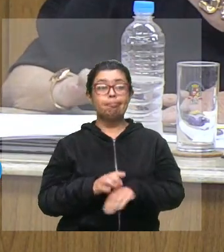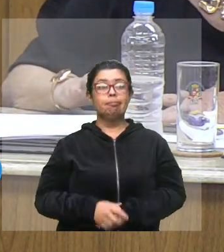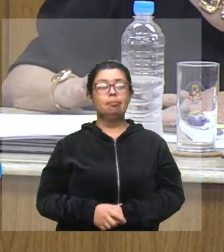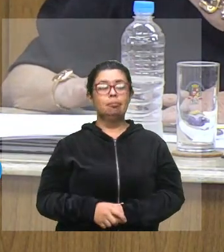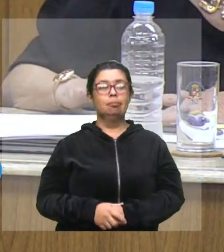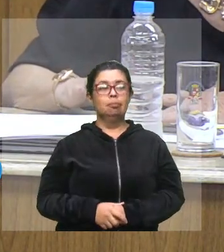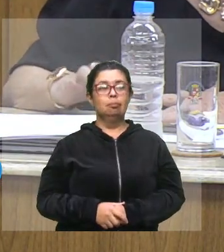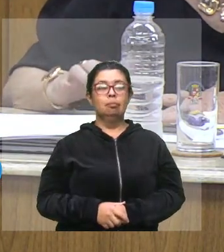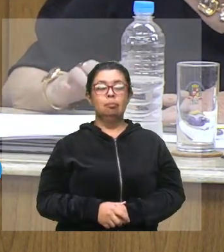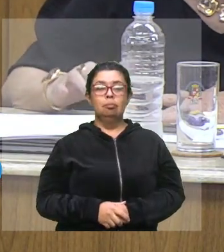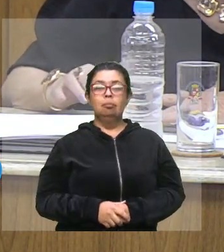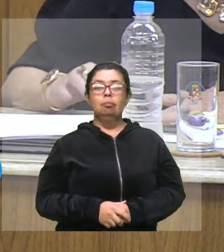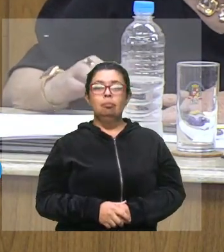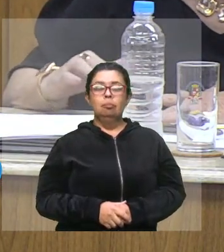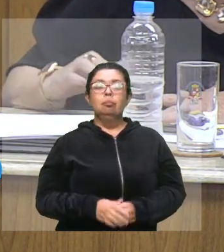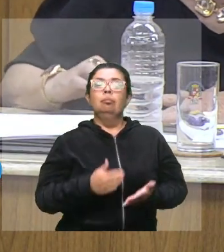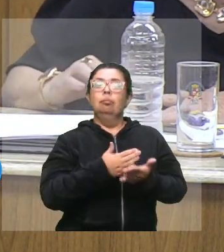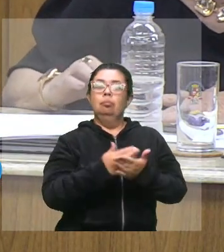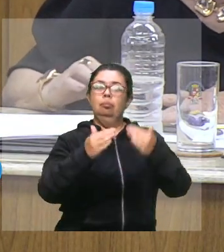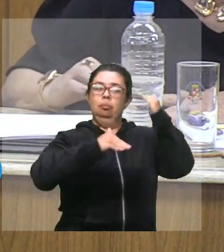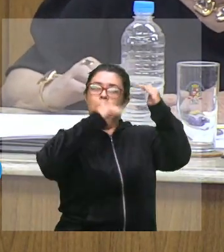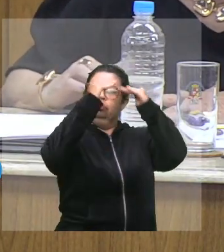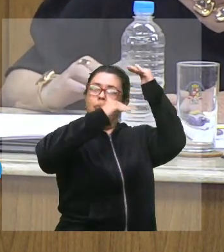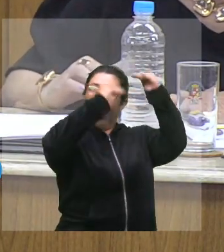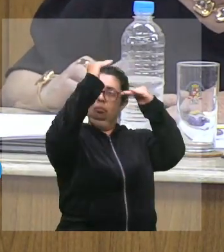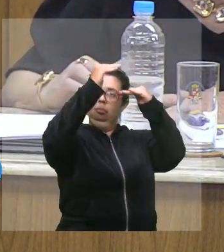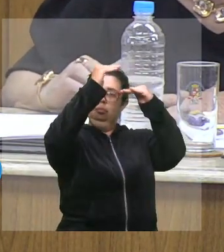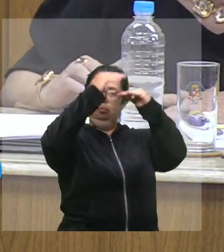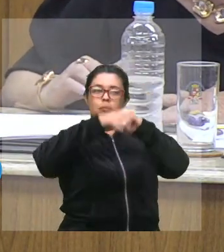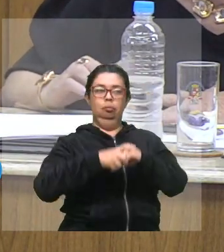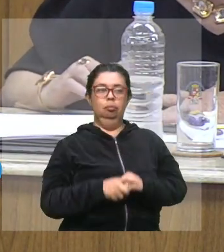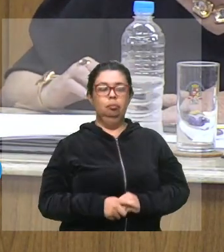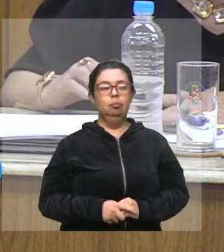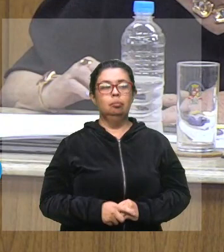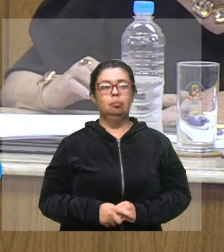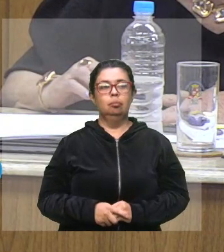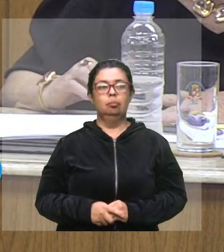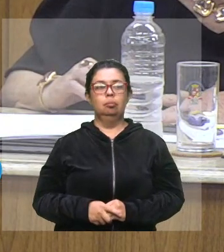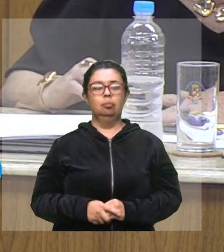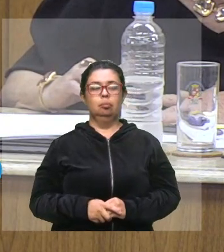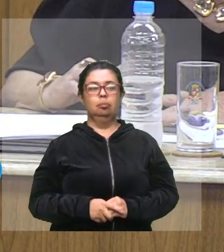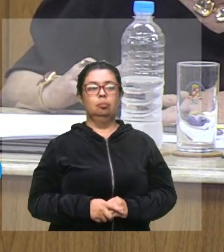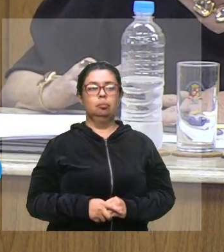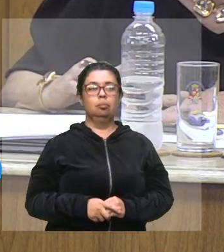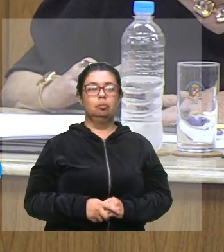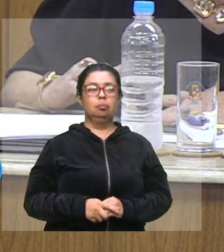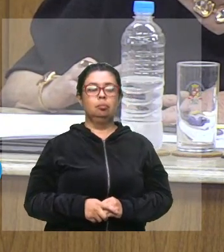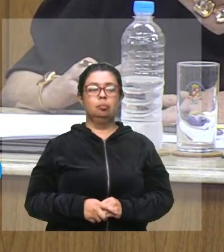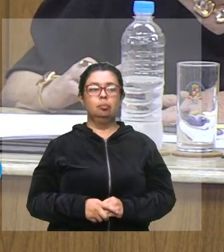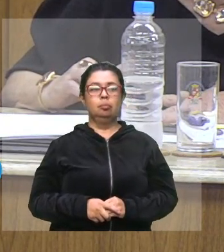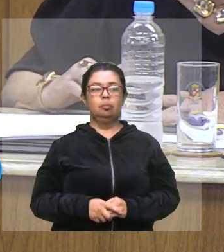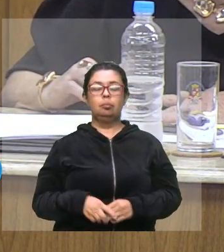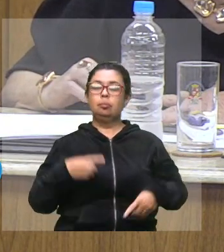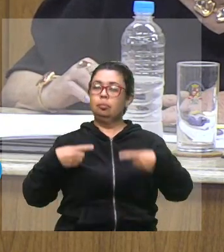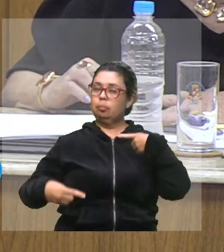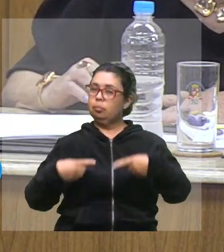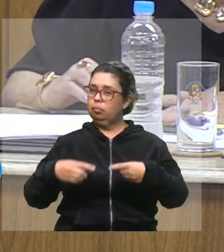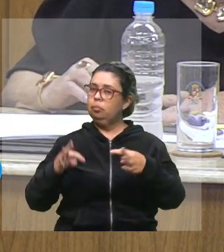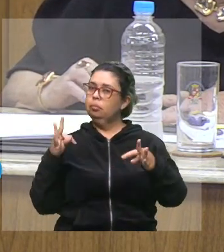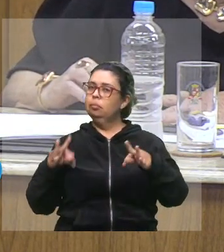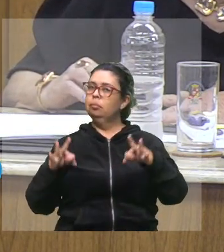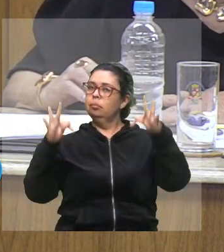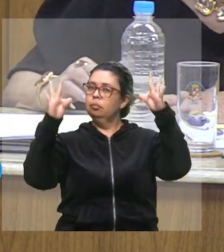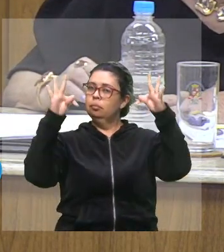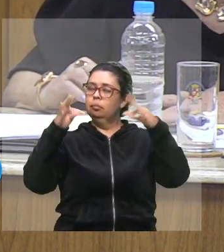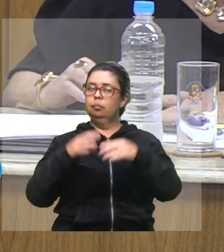pudéssemos avançar com essa política de inovação, com essa política de tecnologia. E vou mais além.